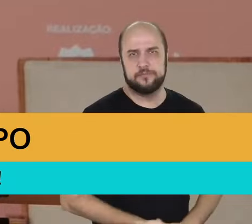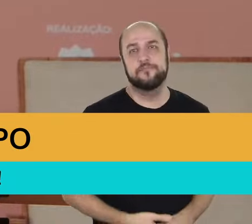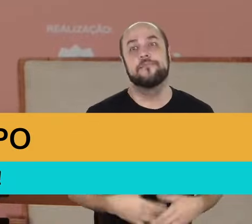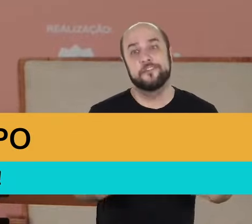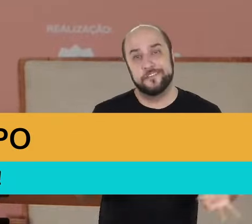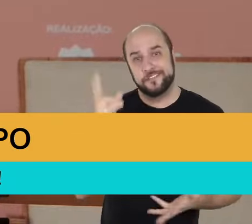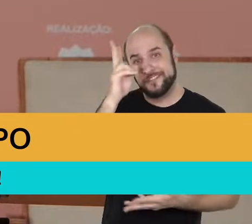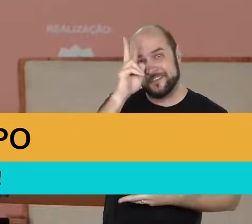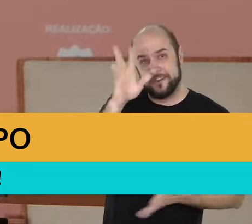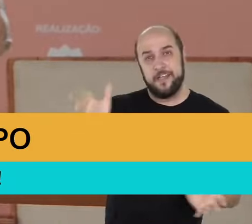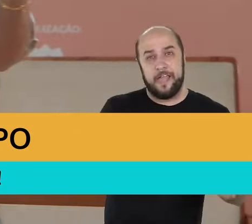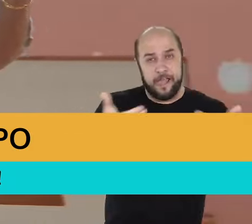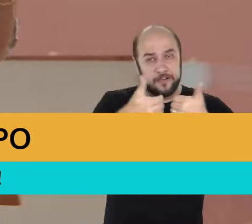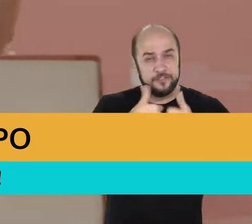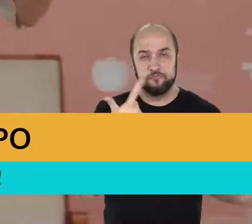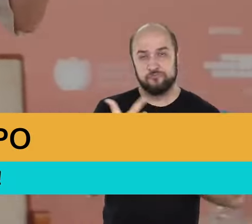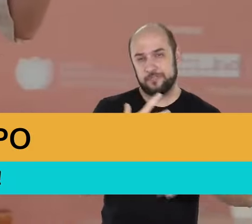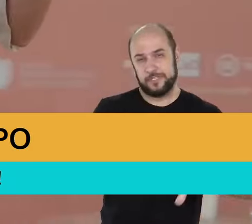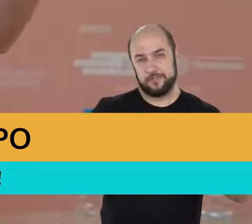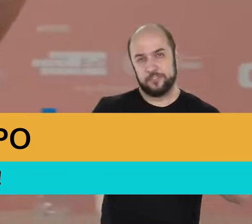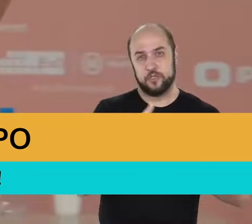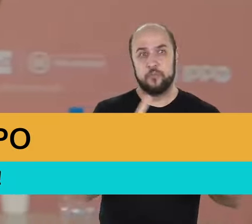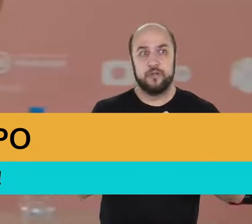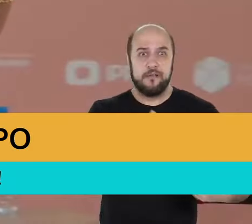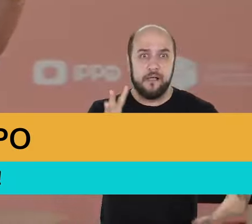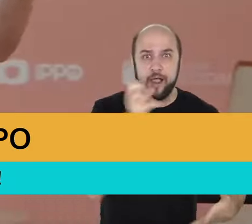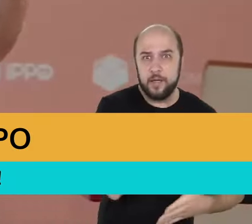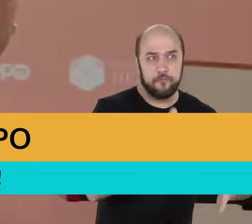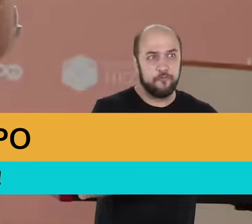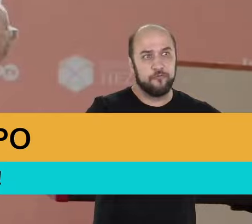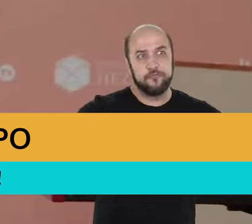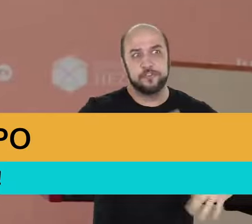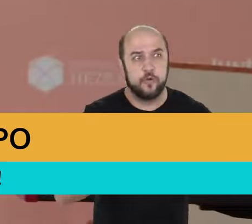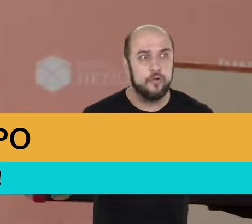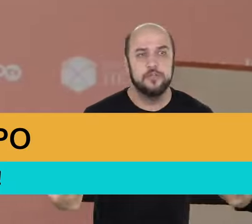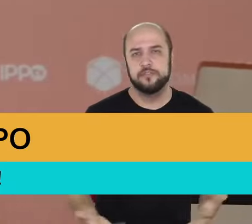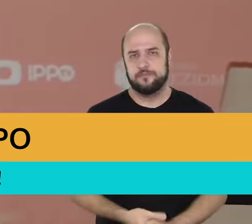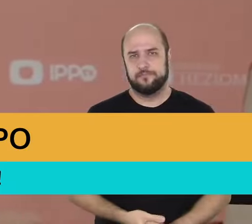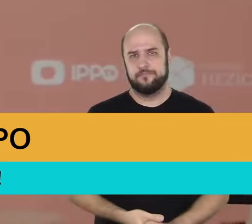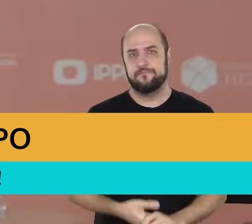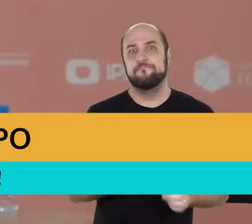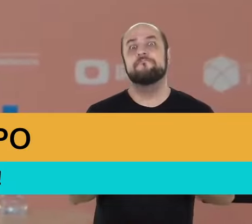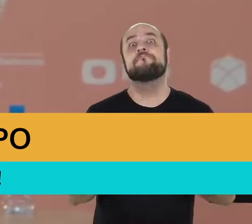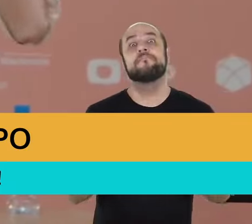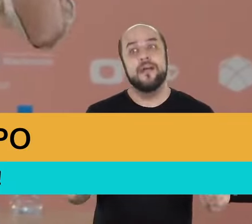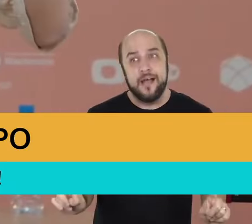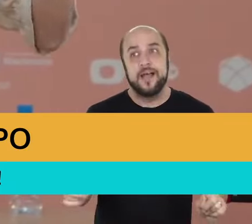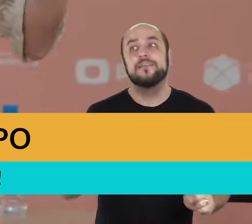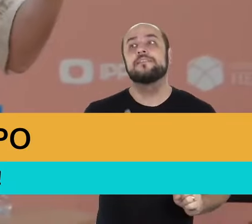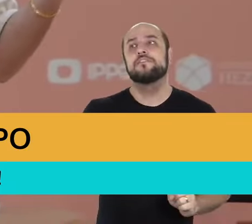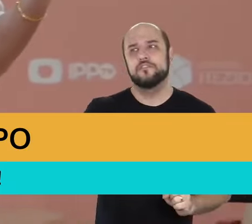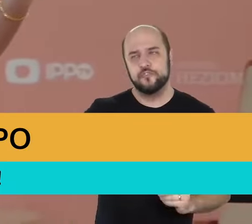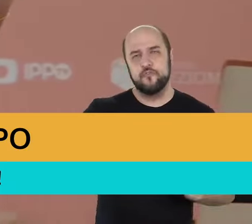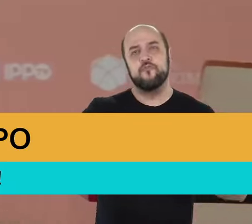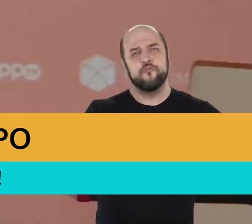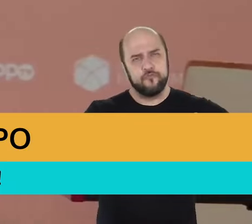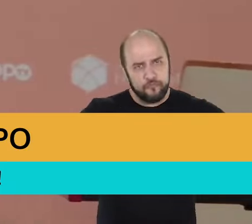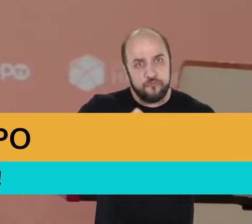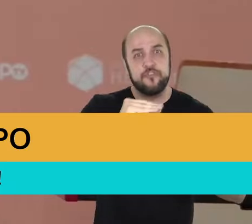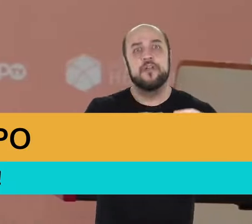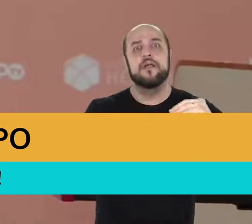lenda que os autistas não têm empatia, porque nós somos muito práticos, sabe? E só que nós nos